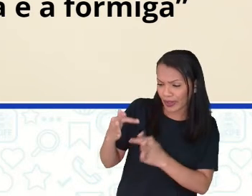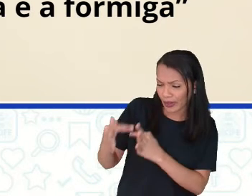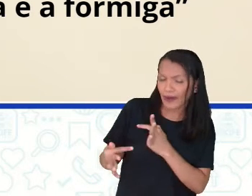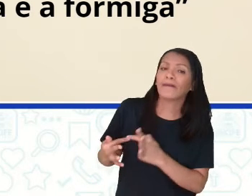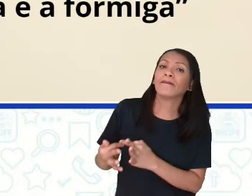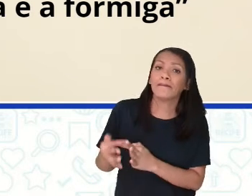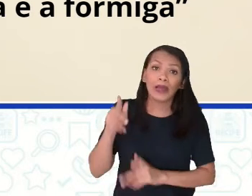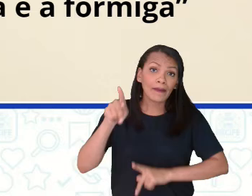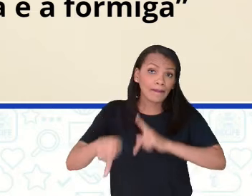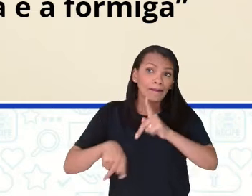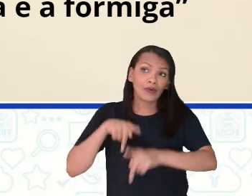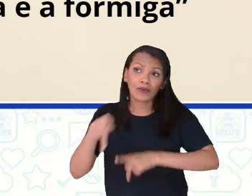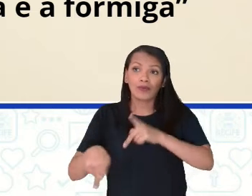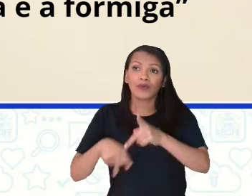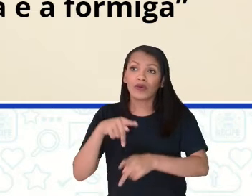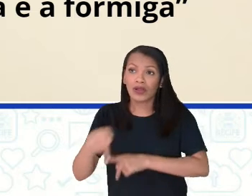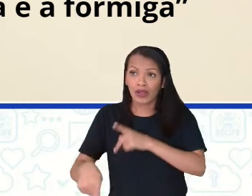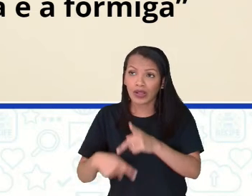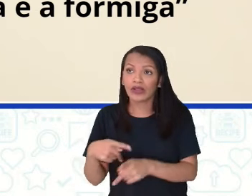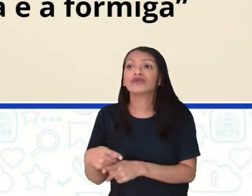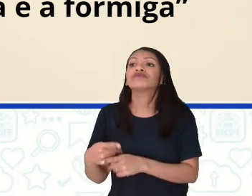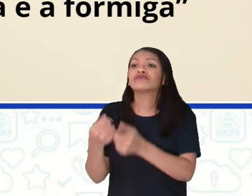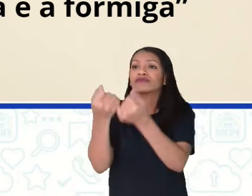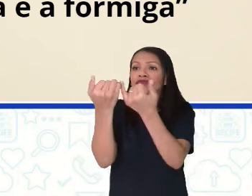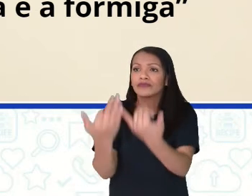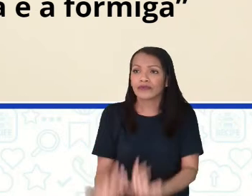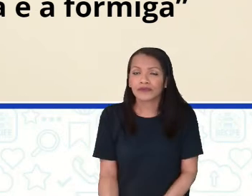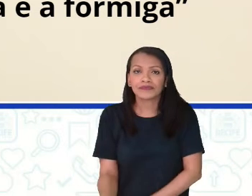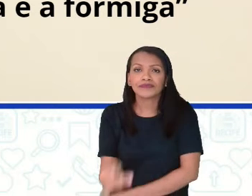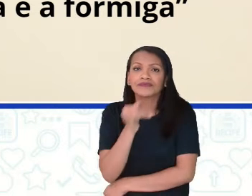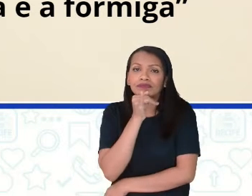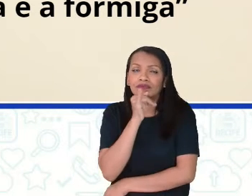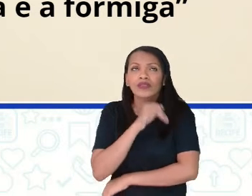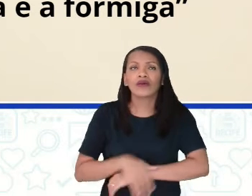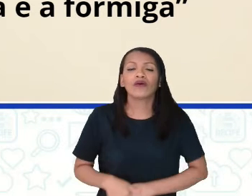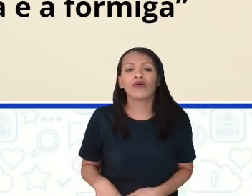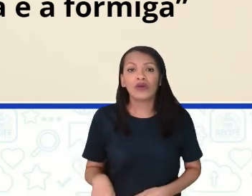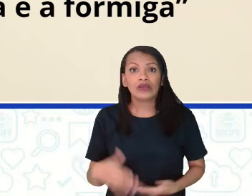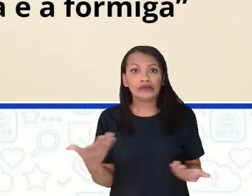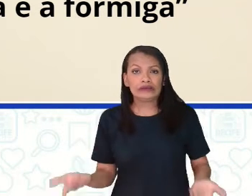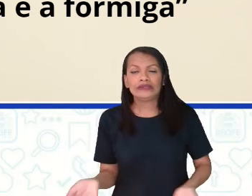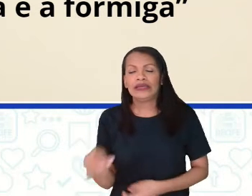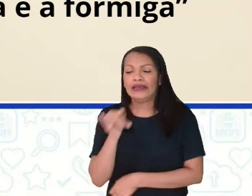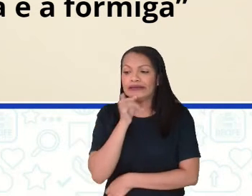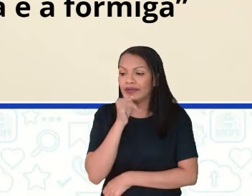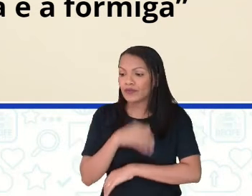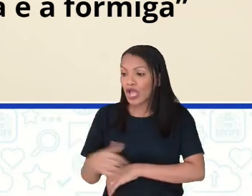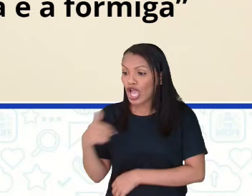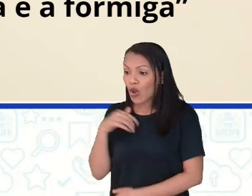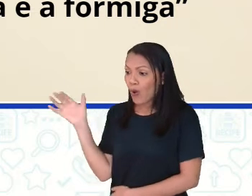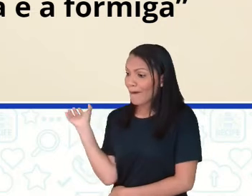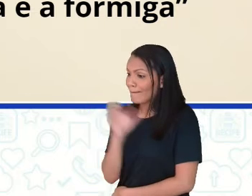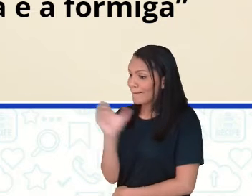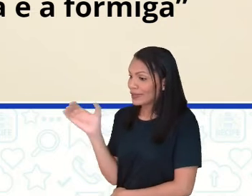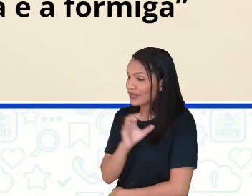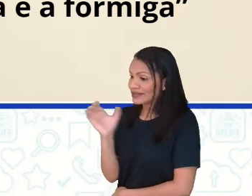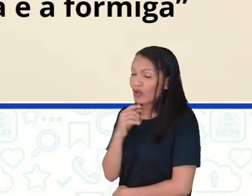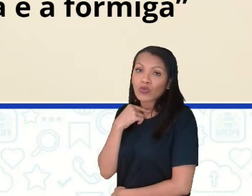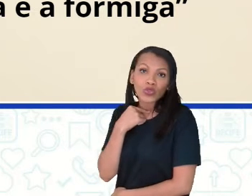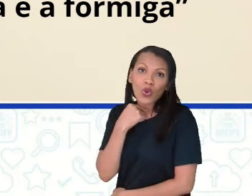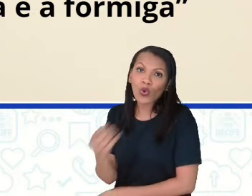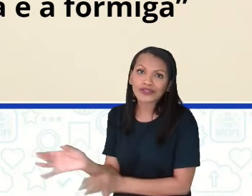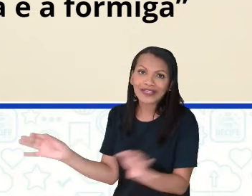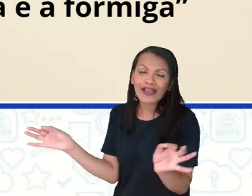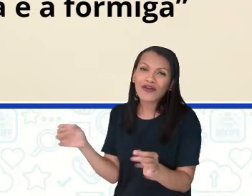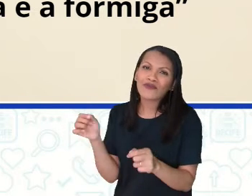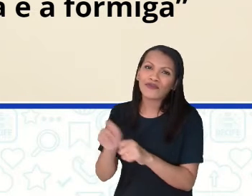nessa narrativa alegórica, como, por exemplo, a pressa é inimiga da perfeição. Então, veja, aqui a gente tem um provérbio, a